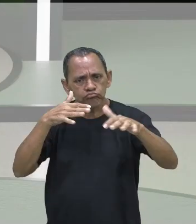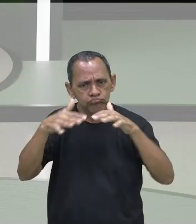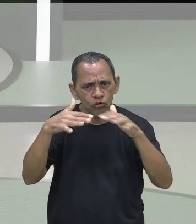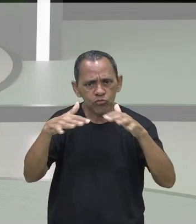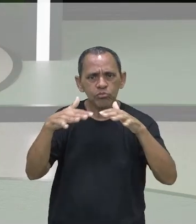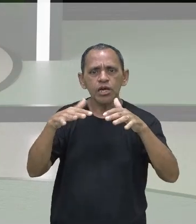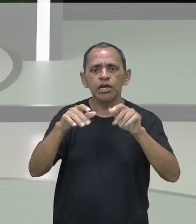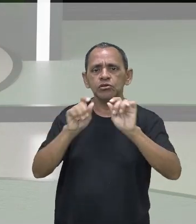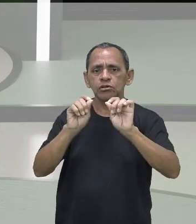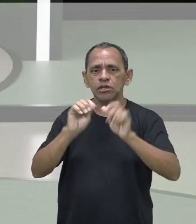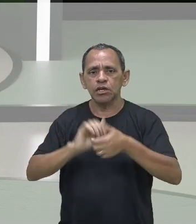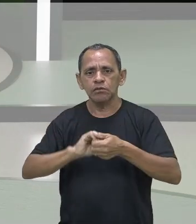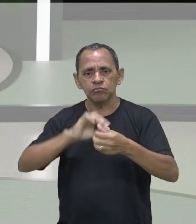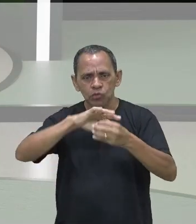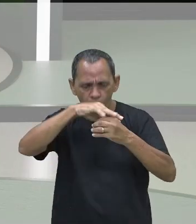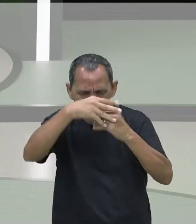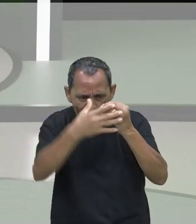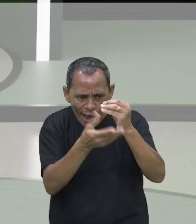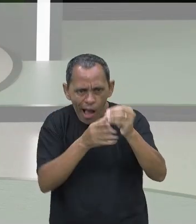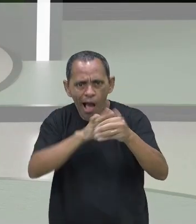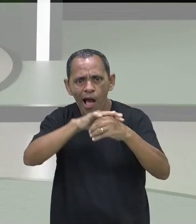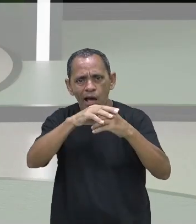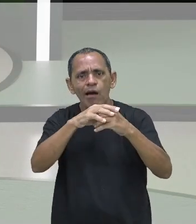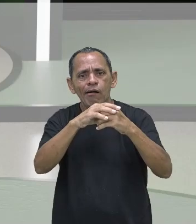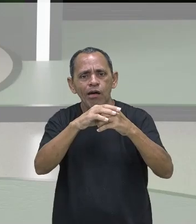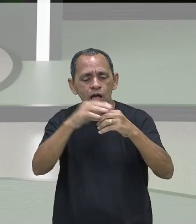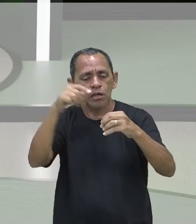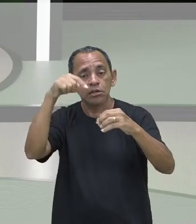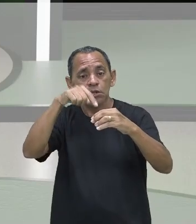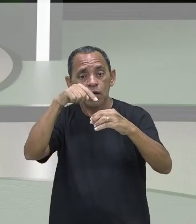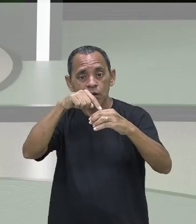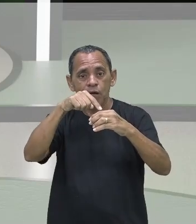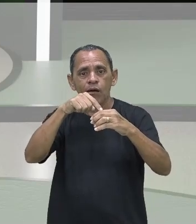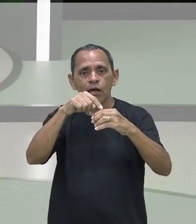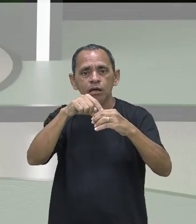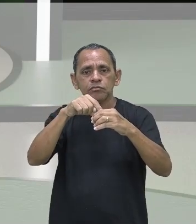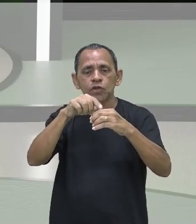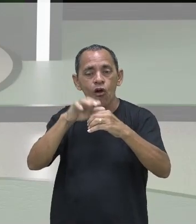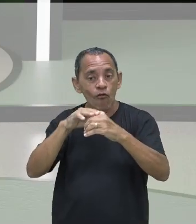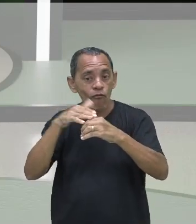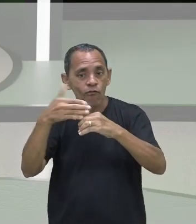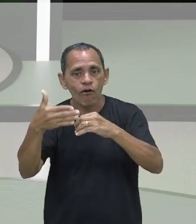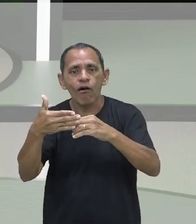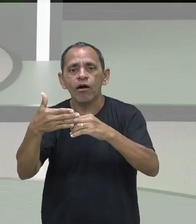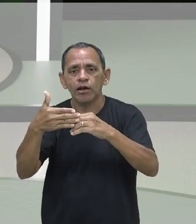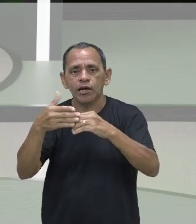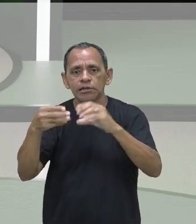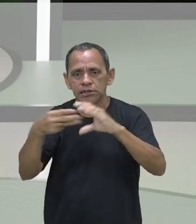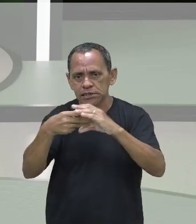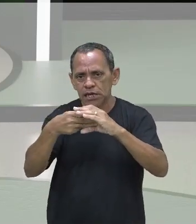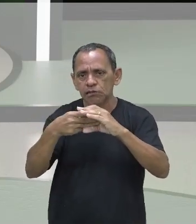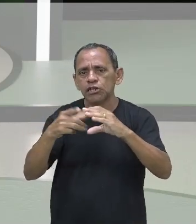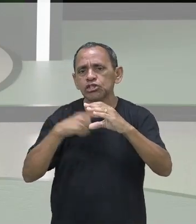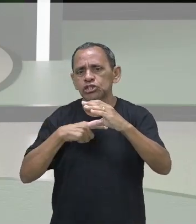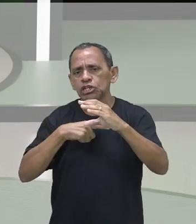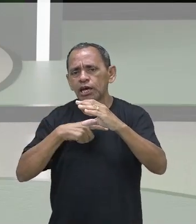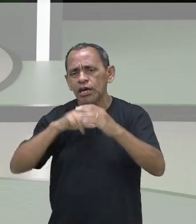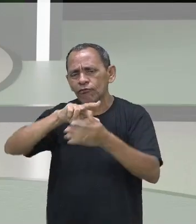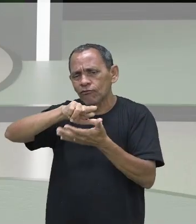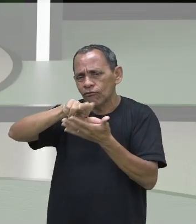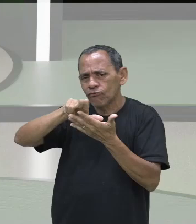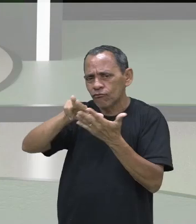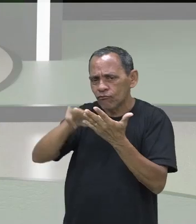membrana plasmática, em que no meio extracelular, né, ela tem ali uma série de